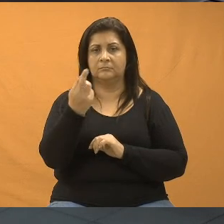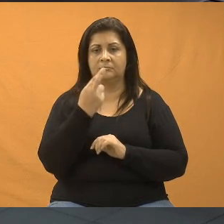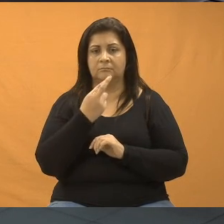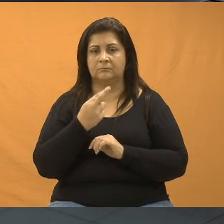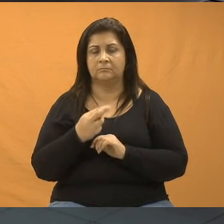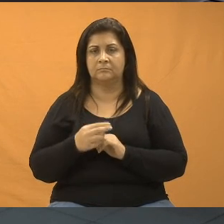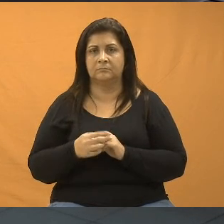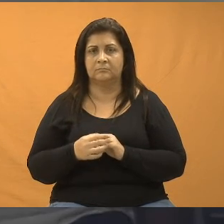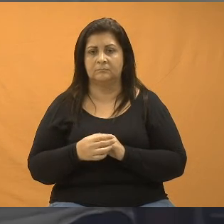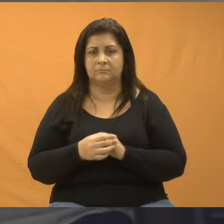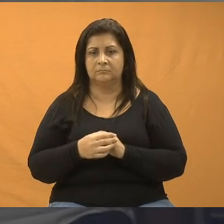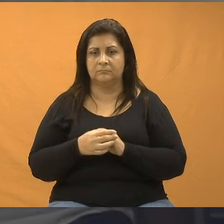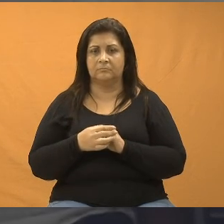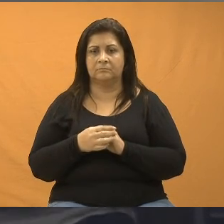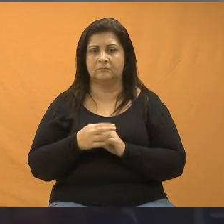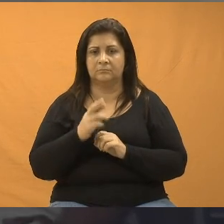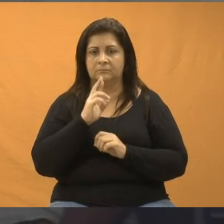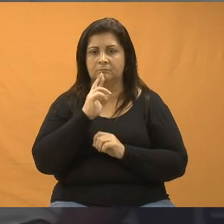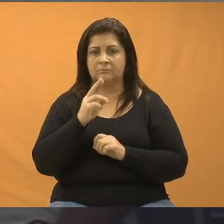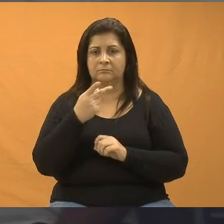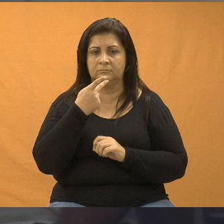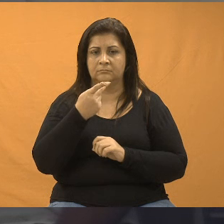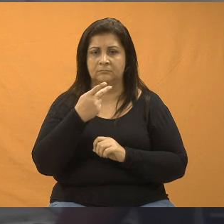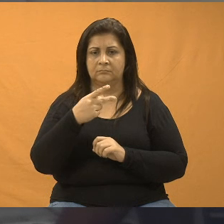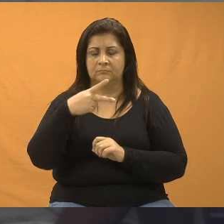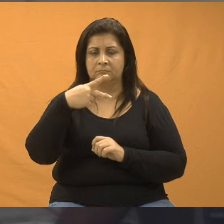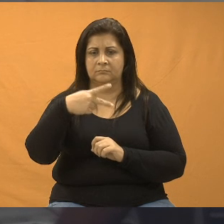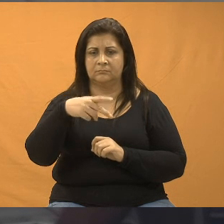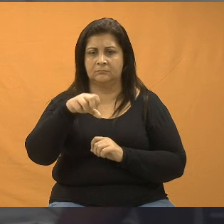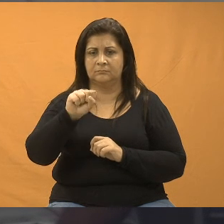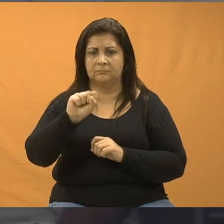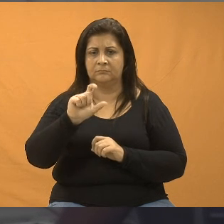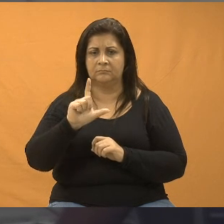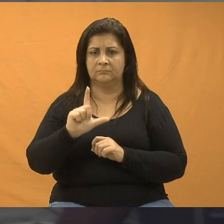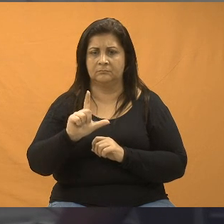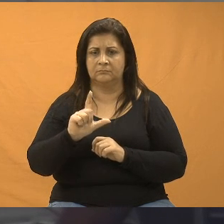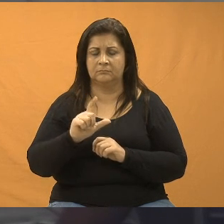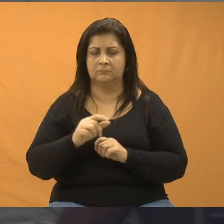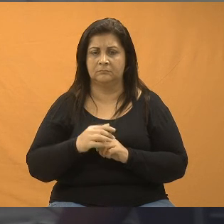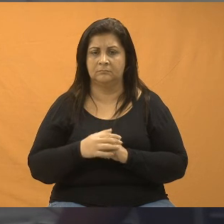O senhor citou o PSL no início da fala, quando abriu aqui para o público.